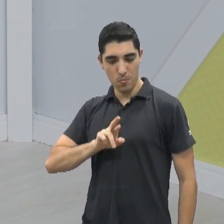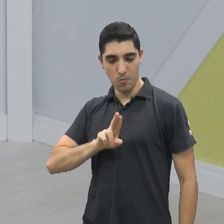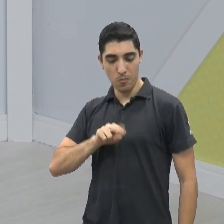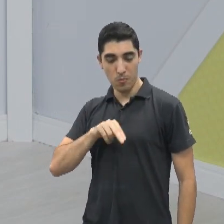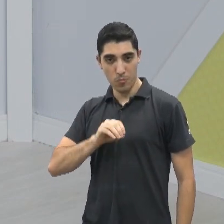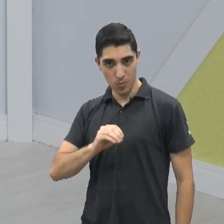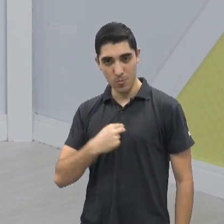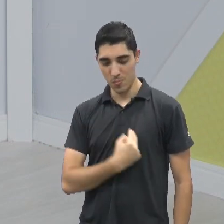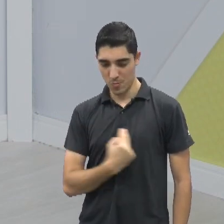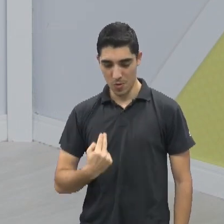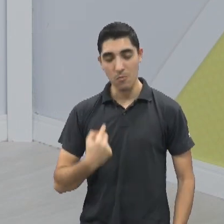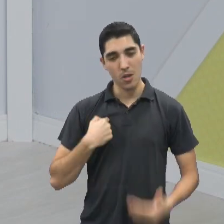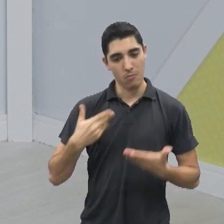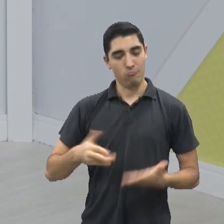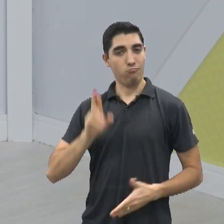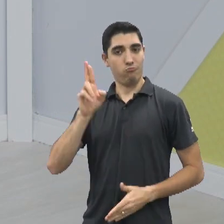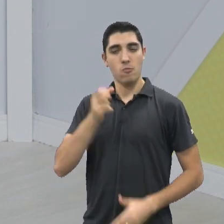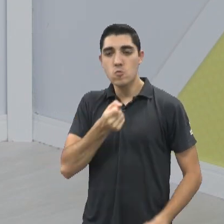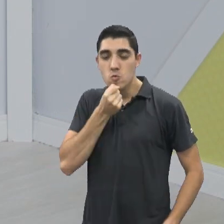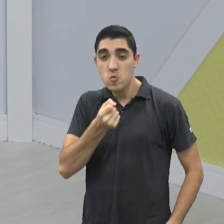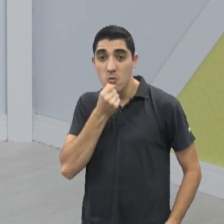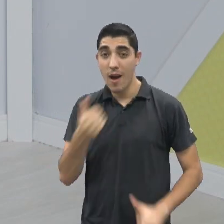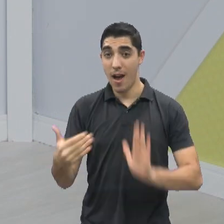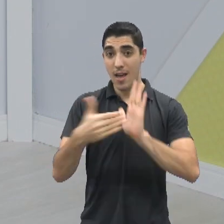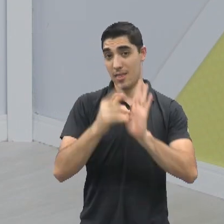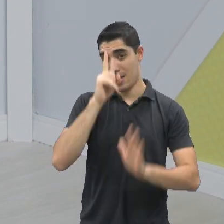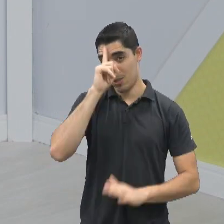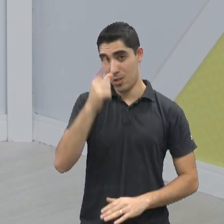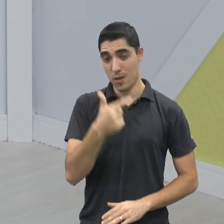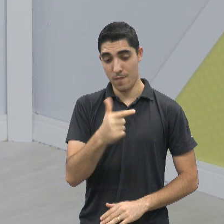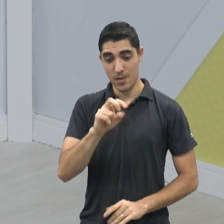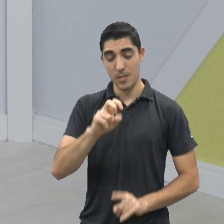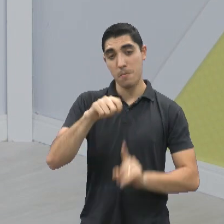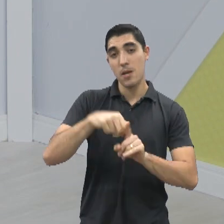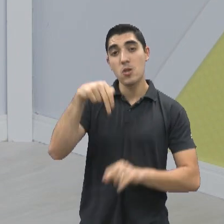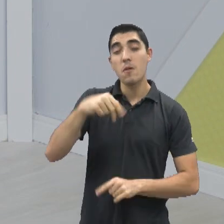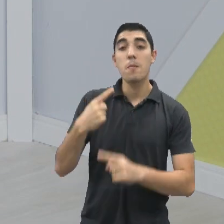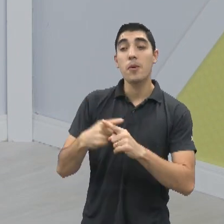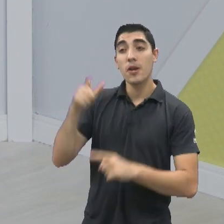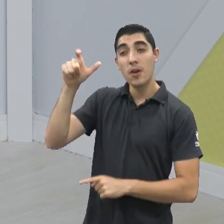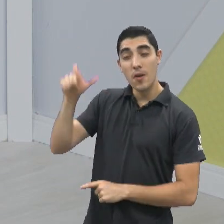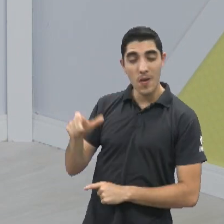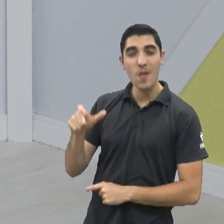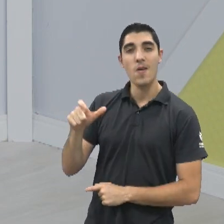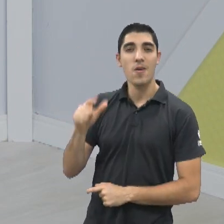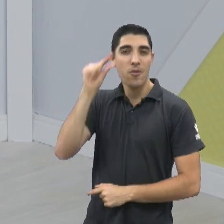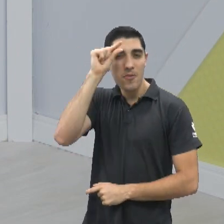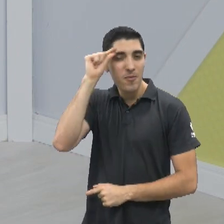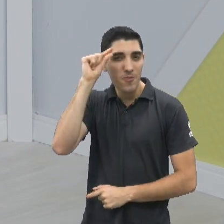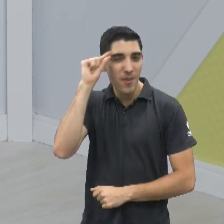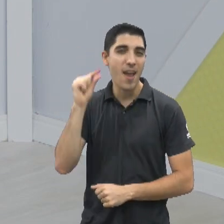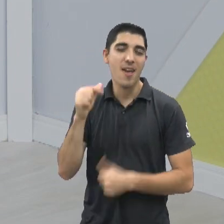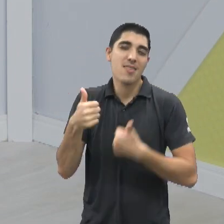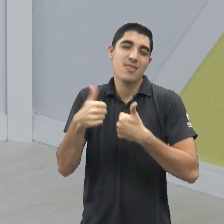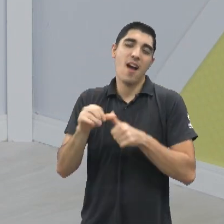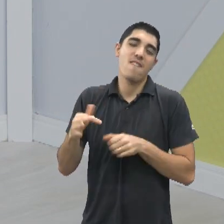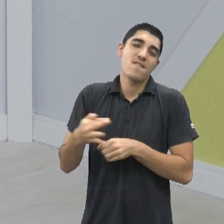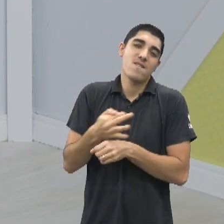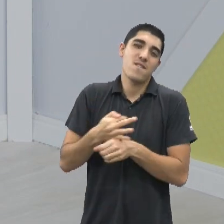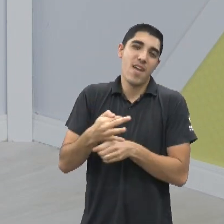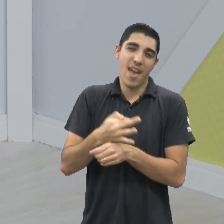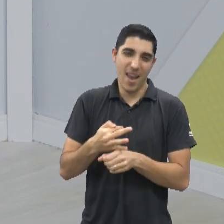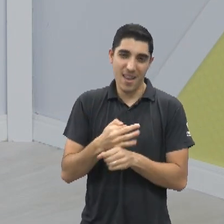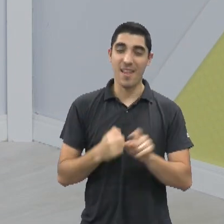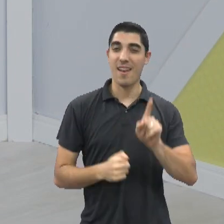do Hora do Esporte até o dia 25 de novembro, enquanto o Vieira curte as suas merecidas férias no Nordeste